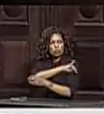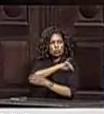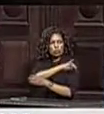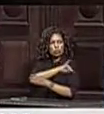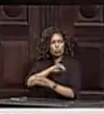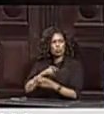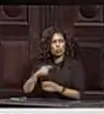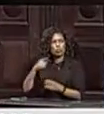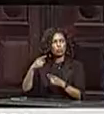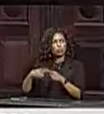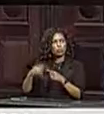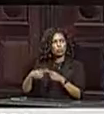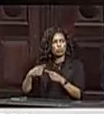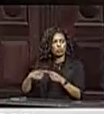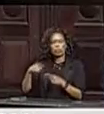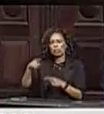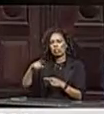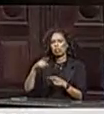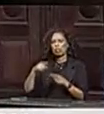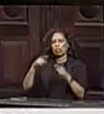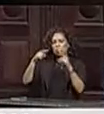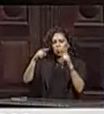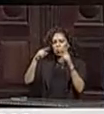da bancada patronal.